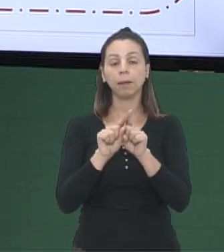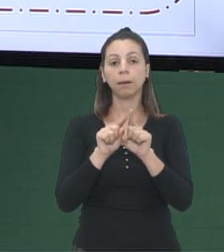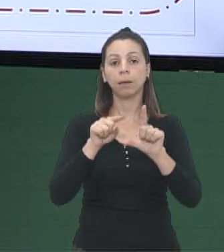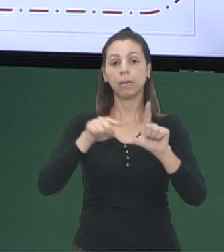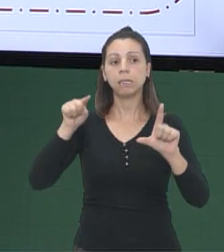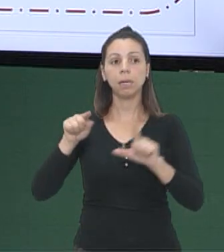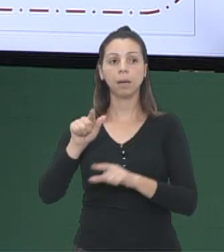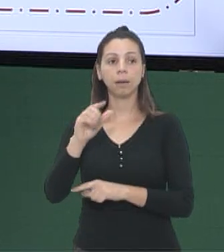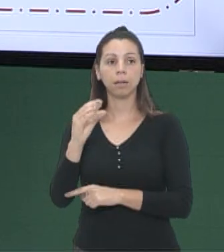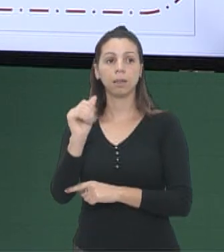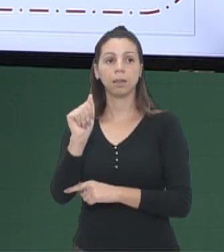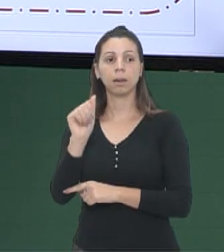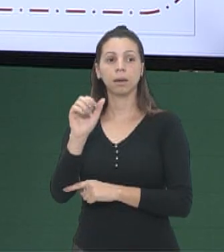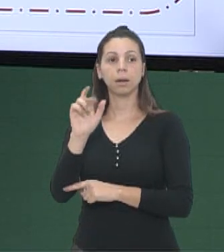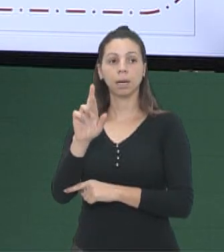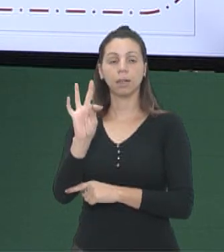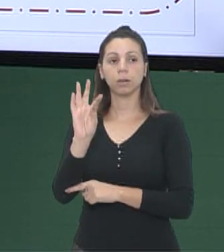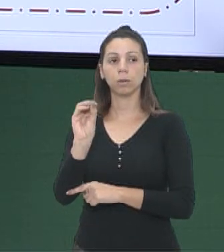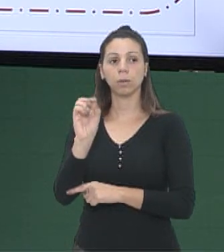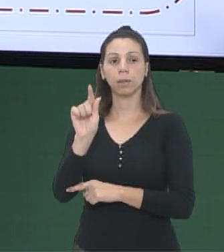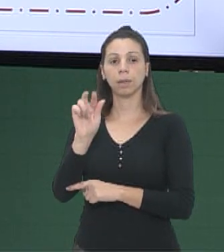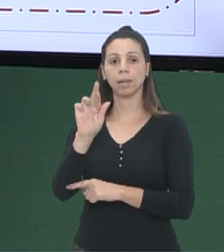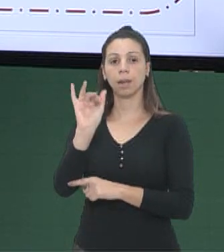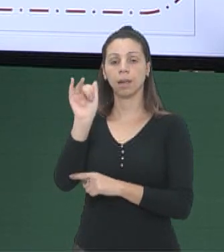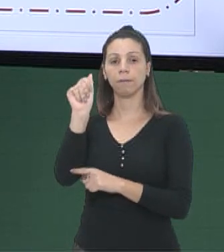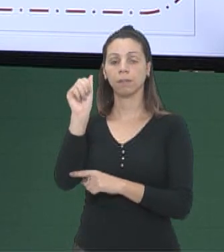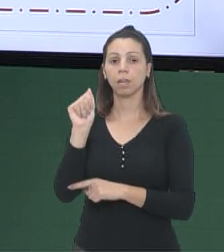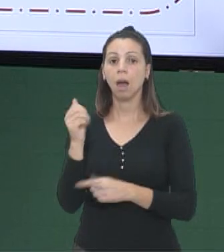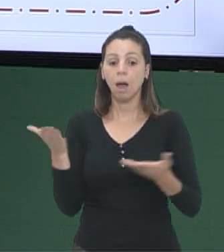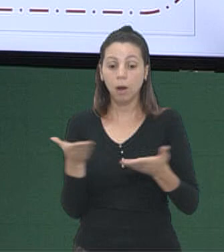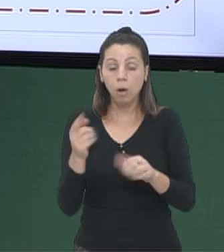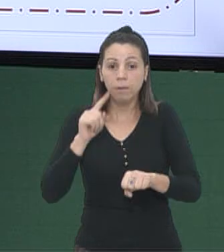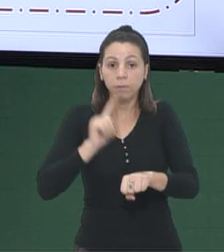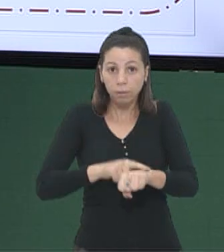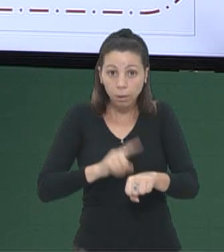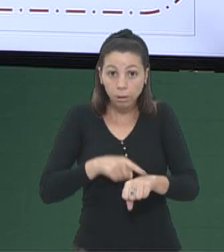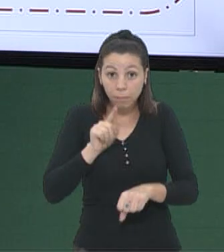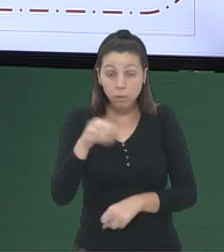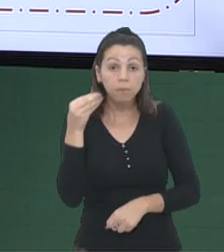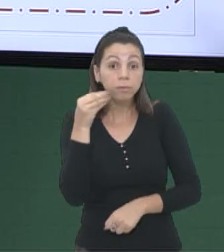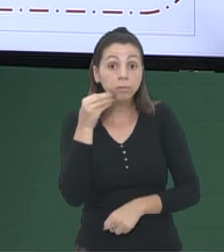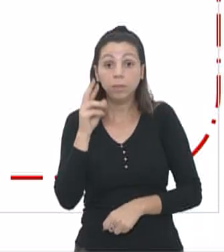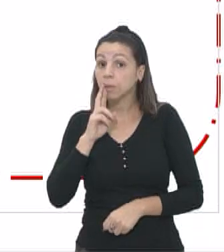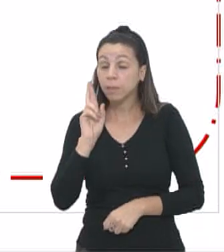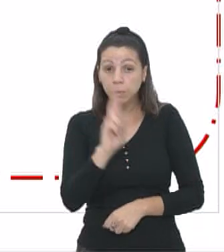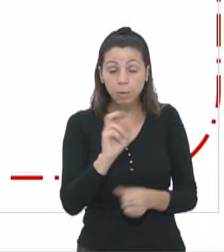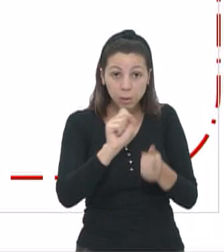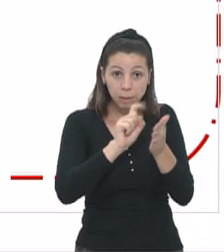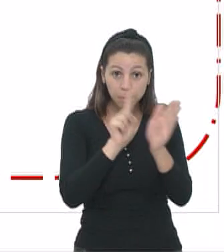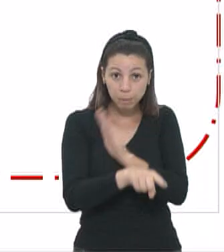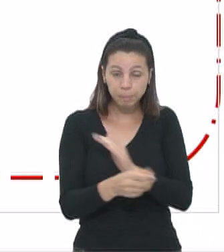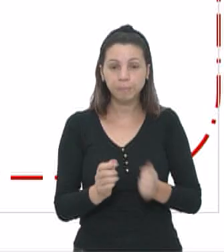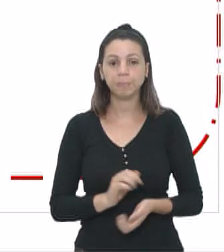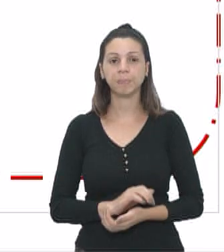ficar um tempo na tela para que você possa copiar e que você vai tentando responder essa questão. Vai lá!